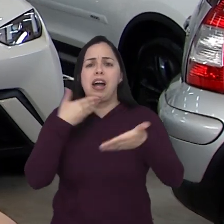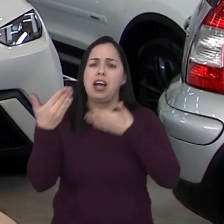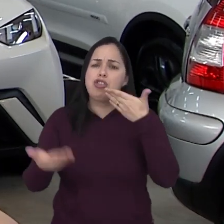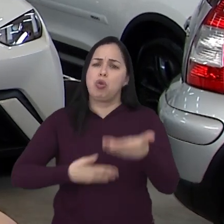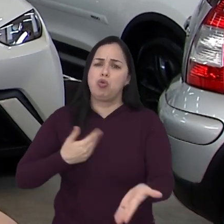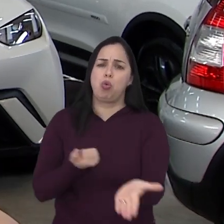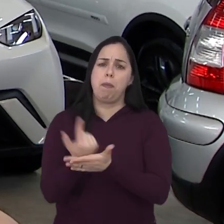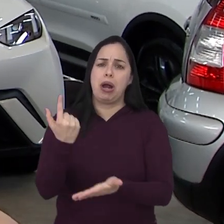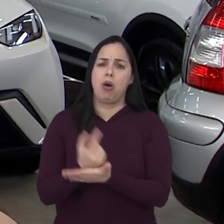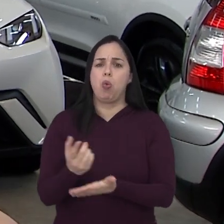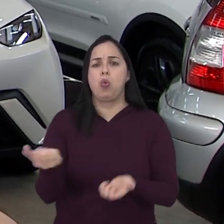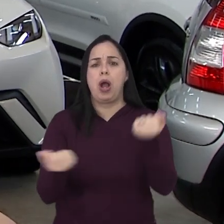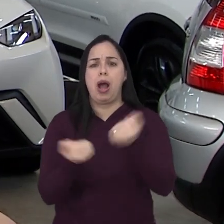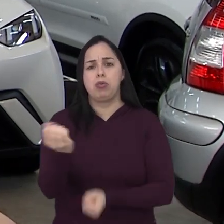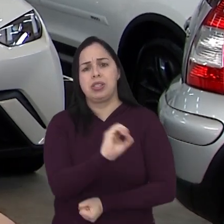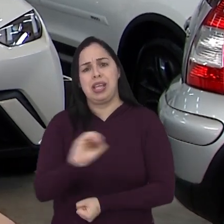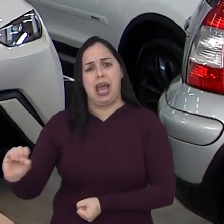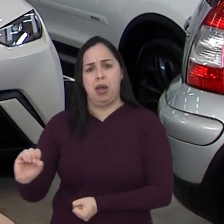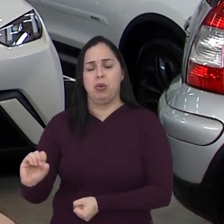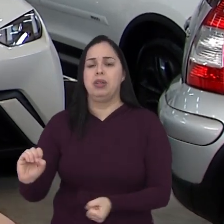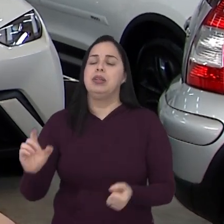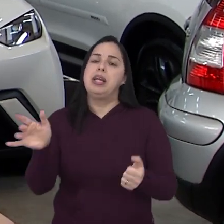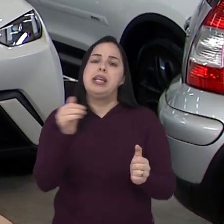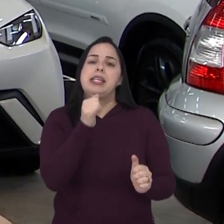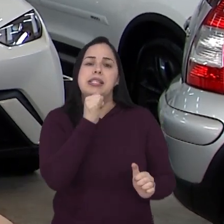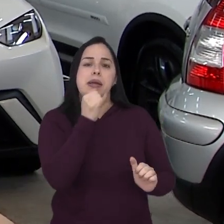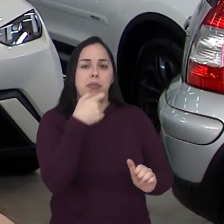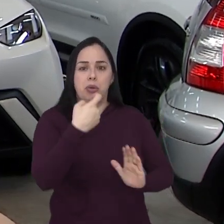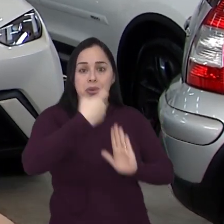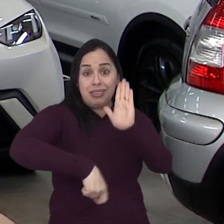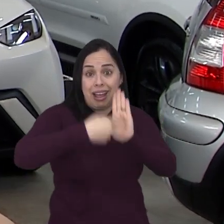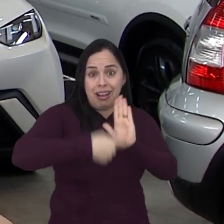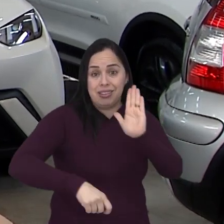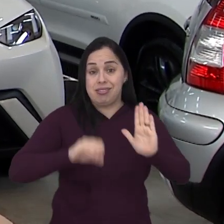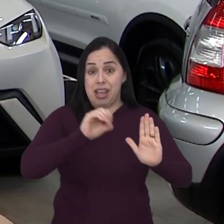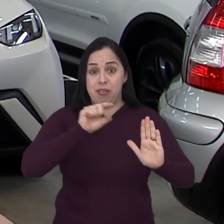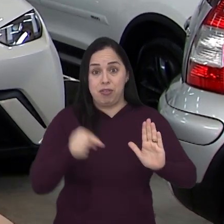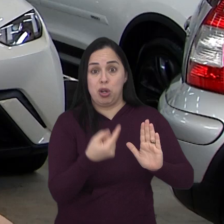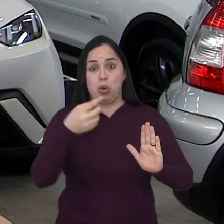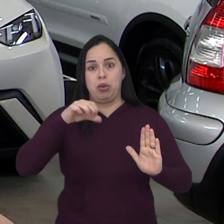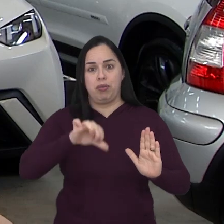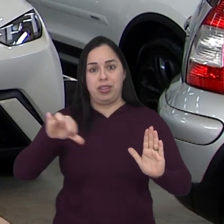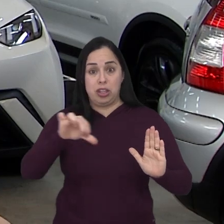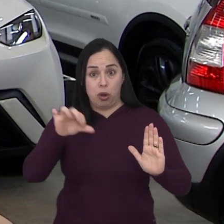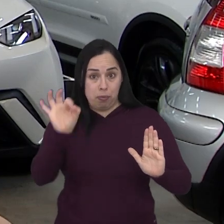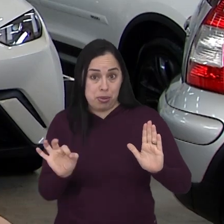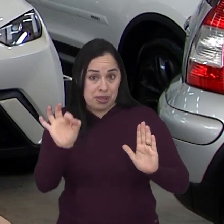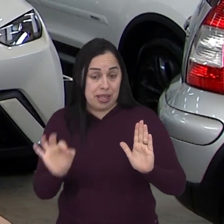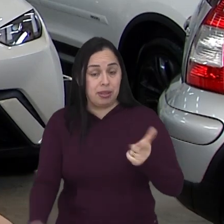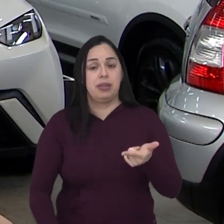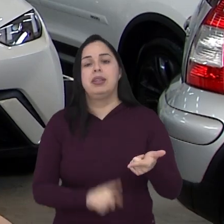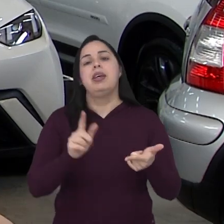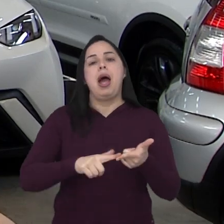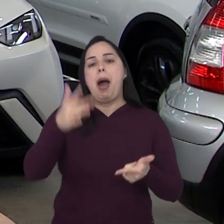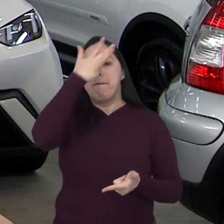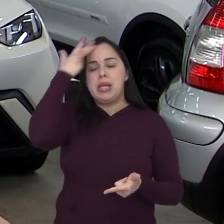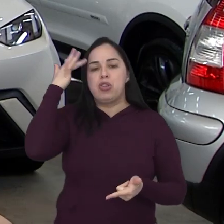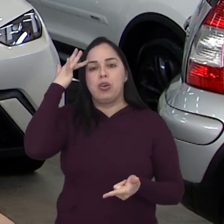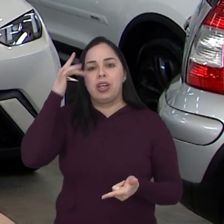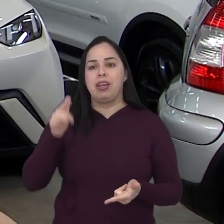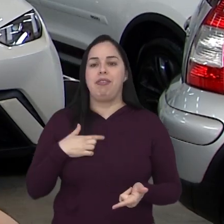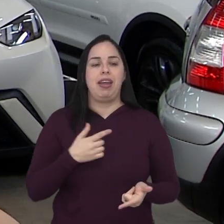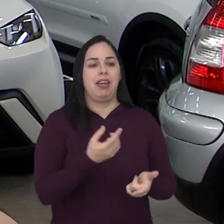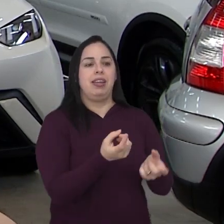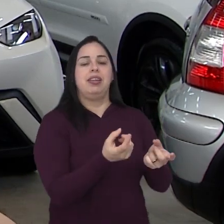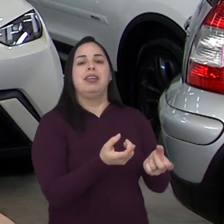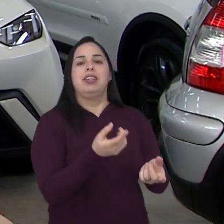comprar um 0 km é o diferencial. Taxa, por exemplo, hoje taxa a partir de 0,99. A pessoa que vai dar um